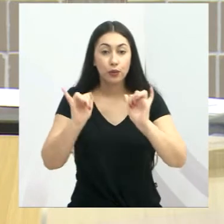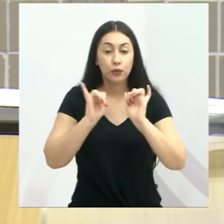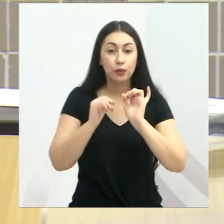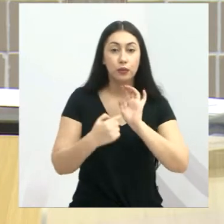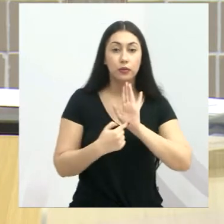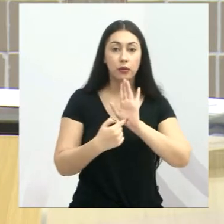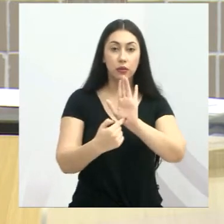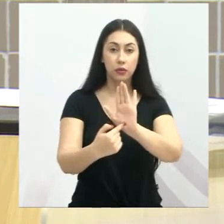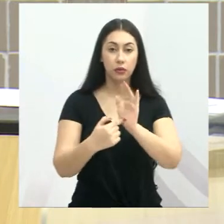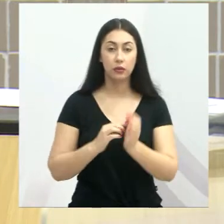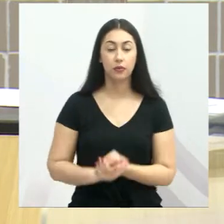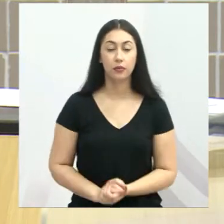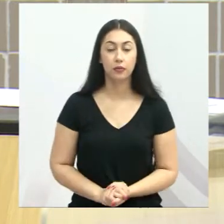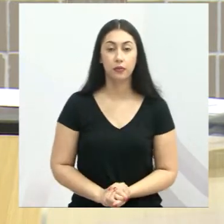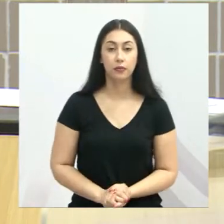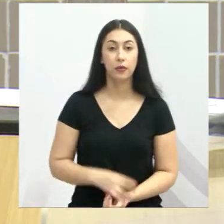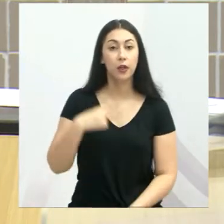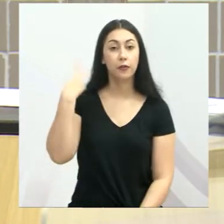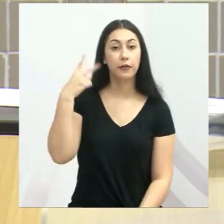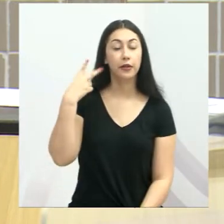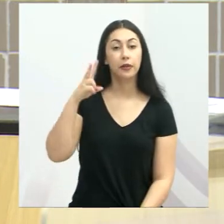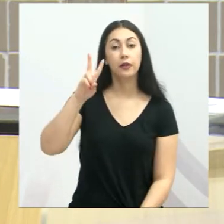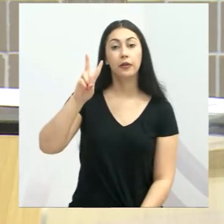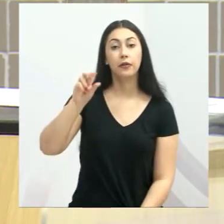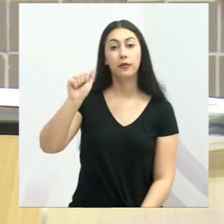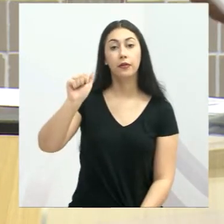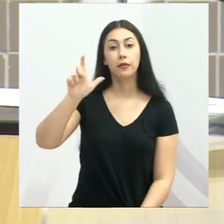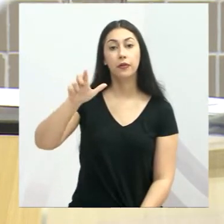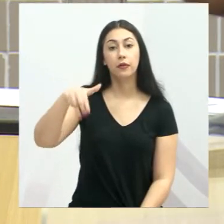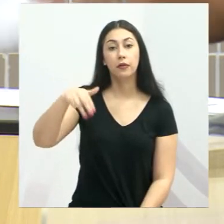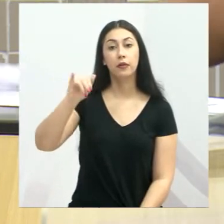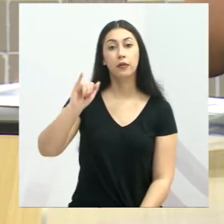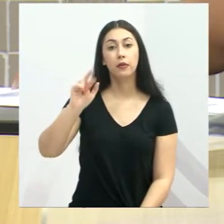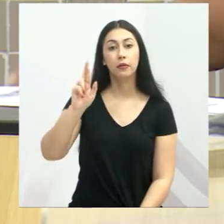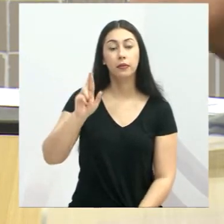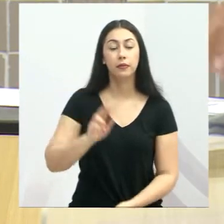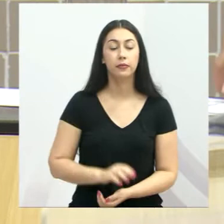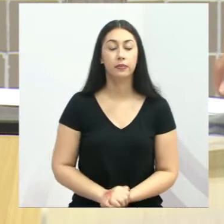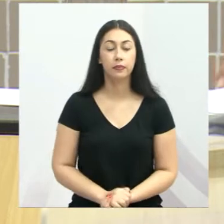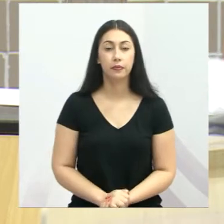presente manifestação. Vereador Valmir do Parque Meia Lua.